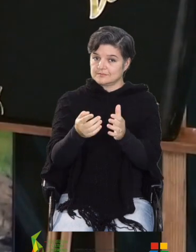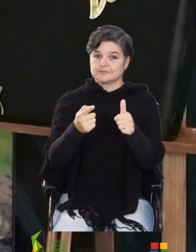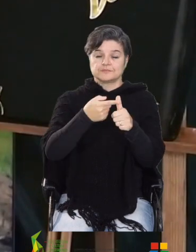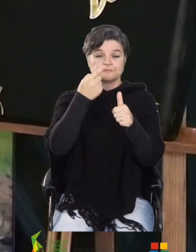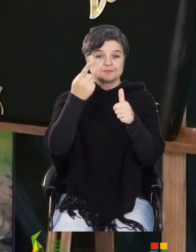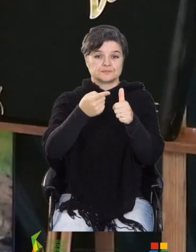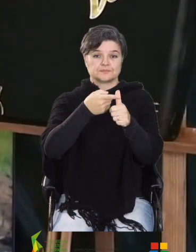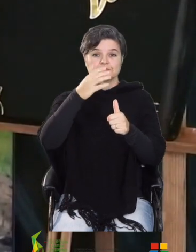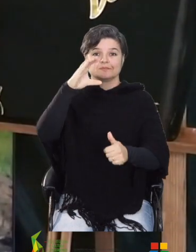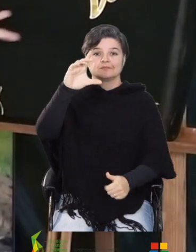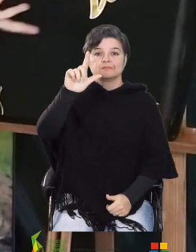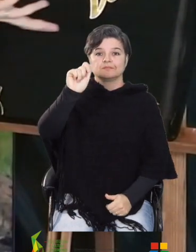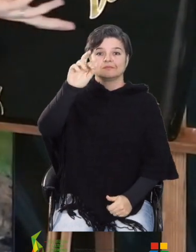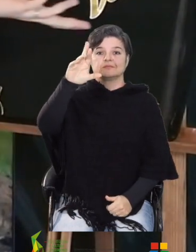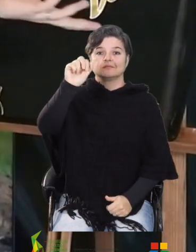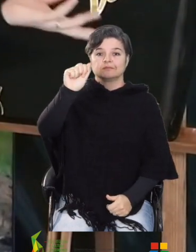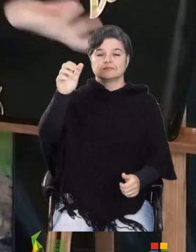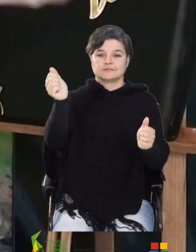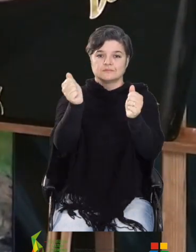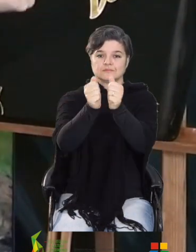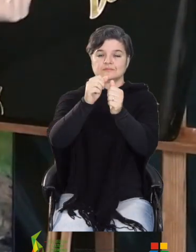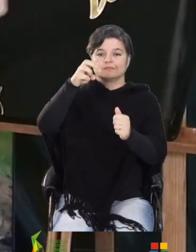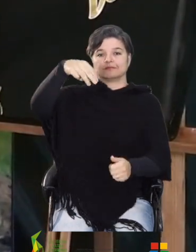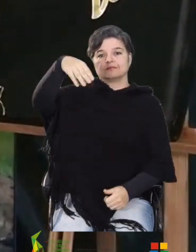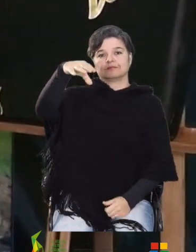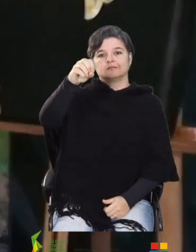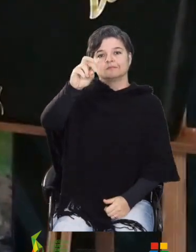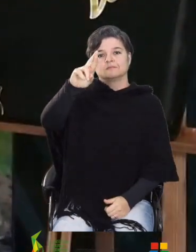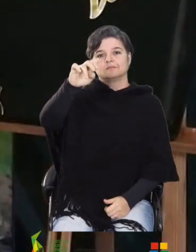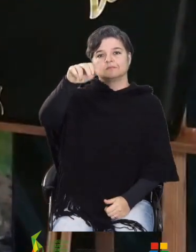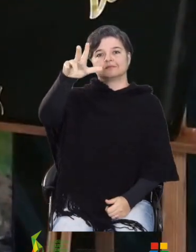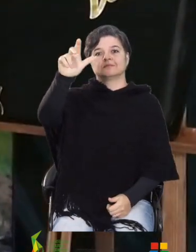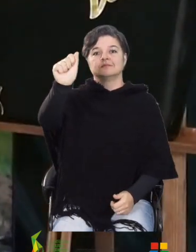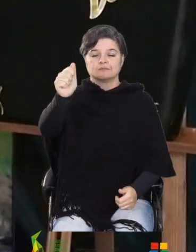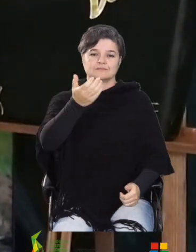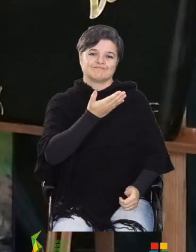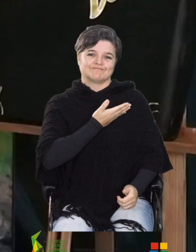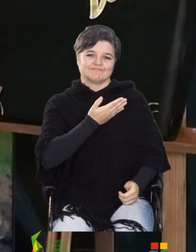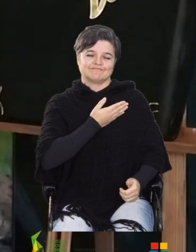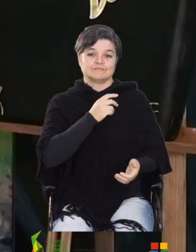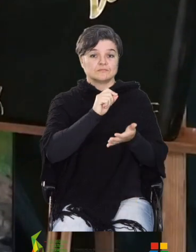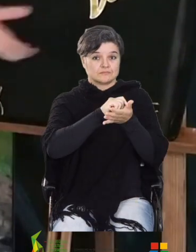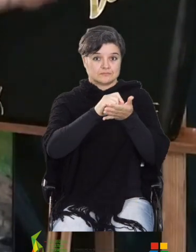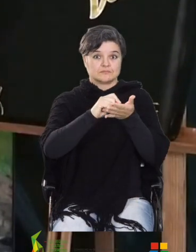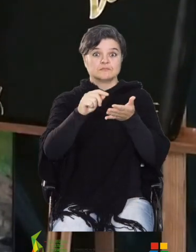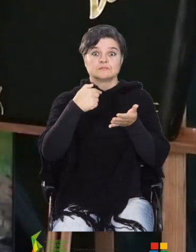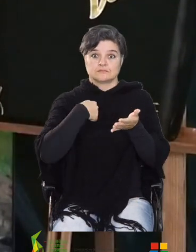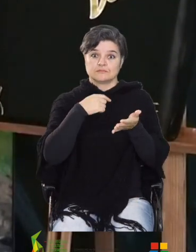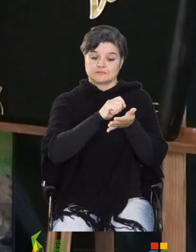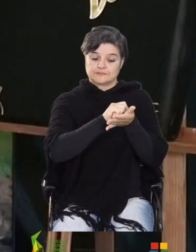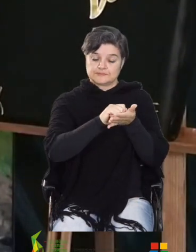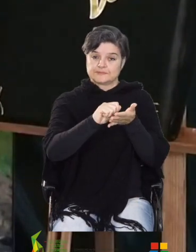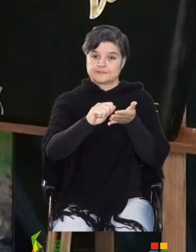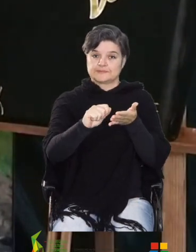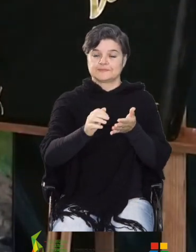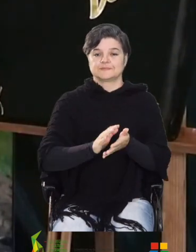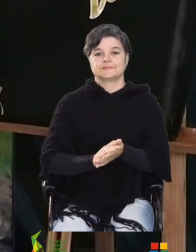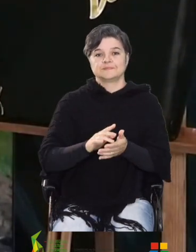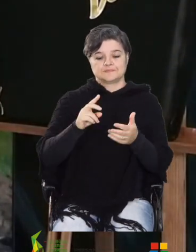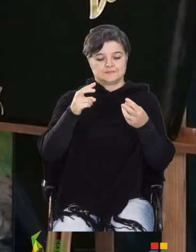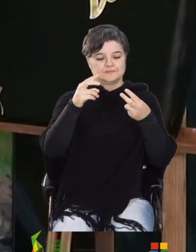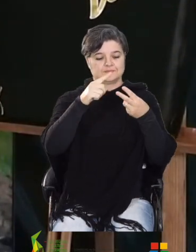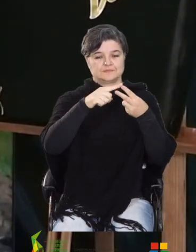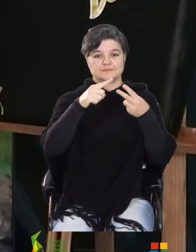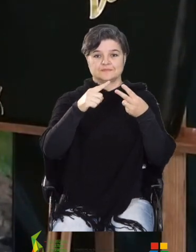história de clara e morena uma história escrita por mim de minha autoria as outras duas